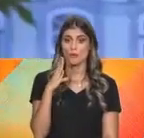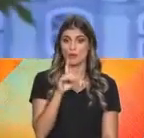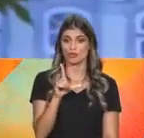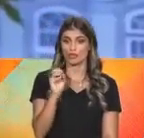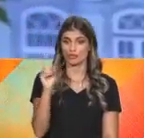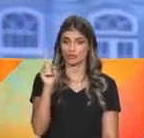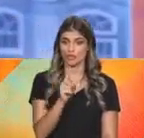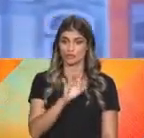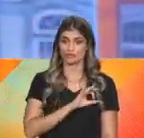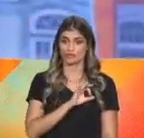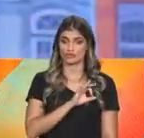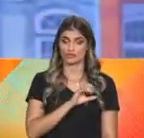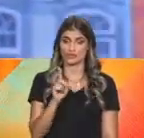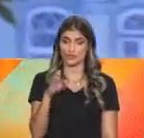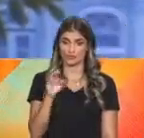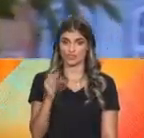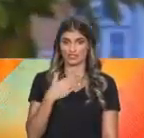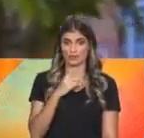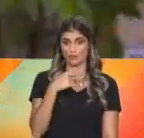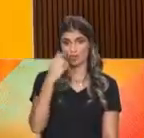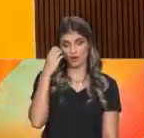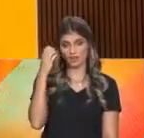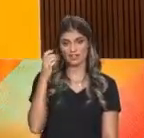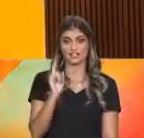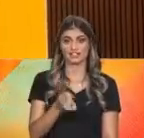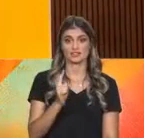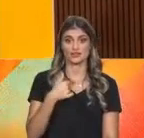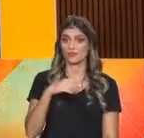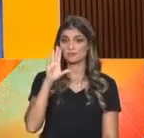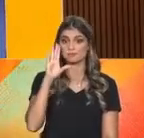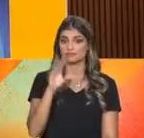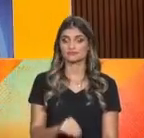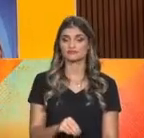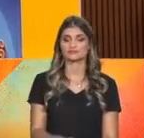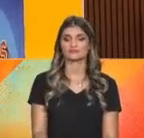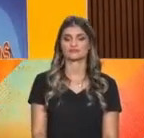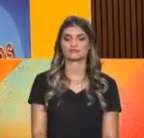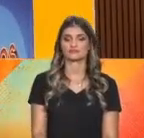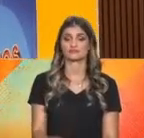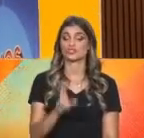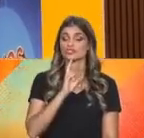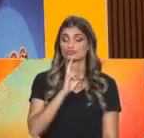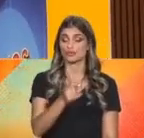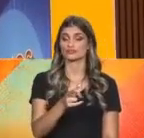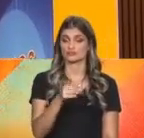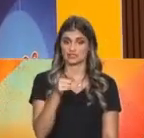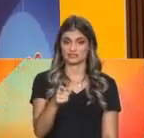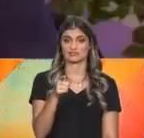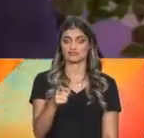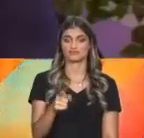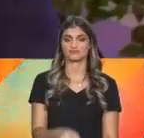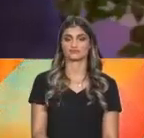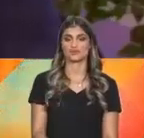Luís dá-nos o bolo rei. Isso é que eu não sei, te respondo já para ti.